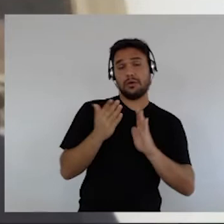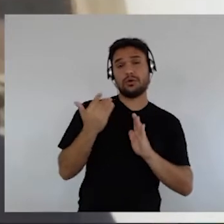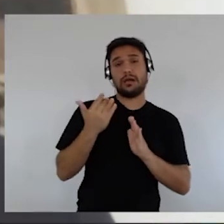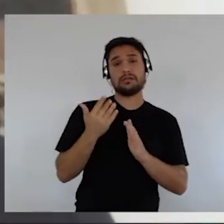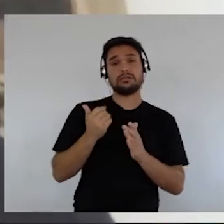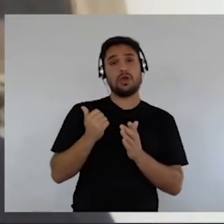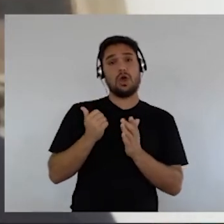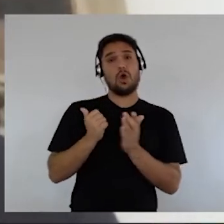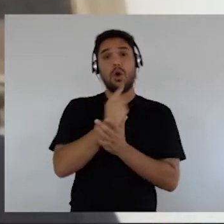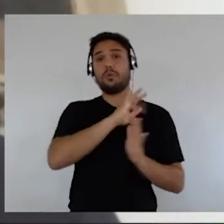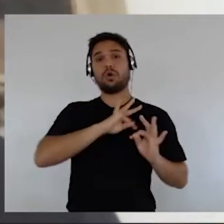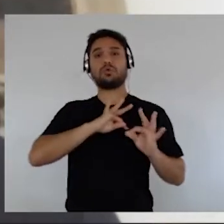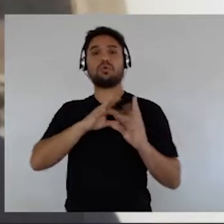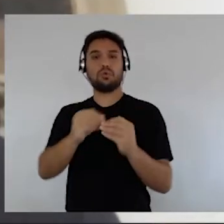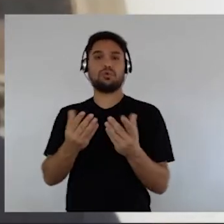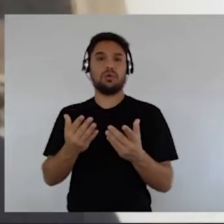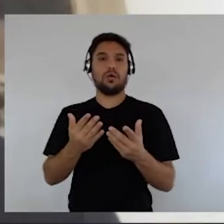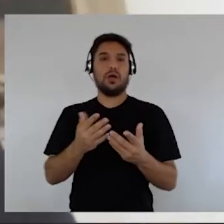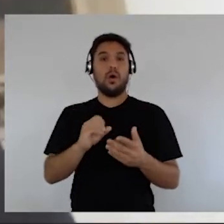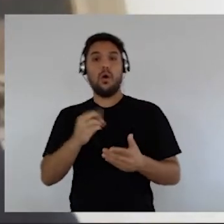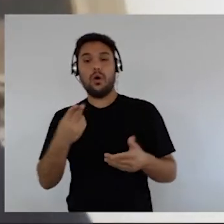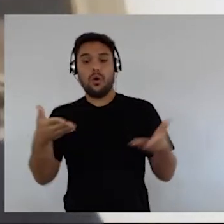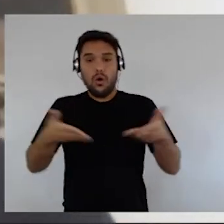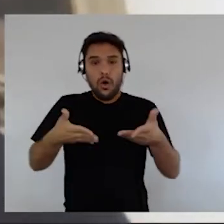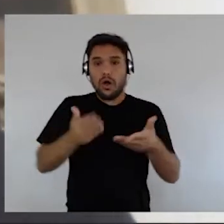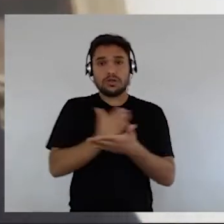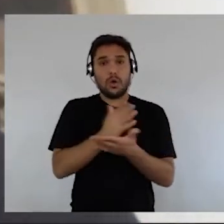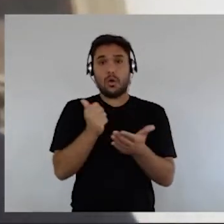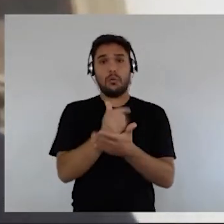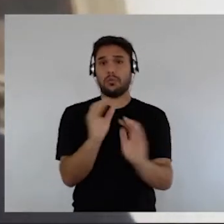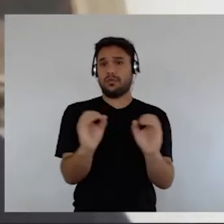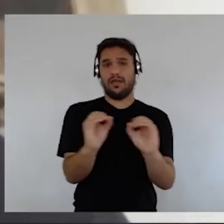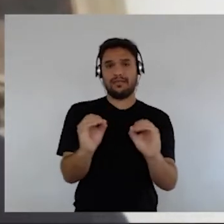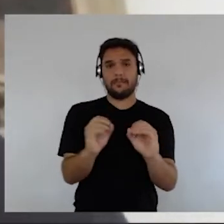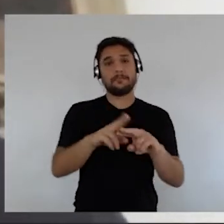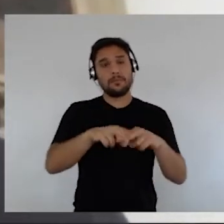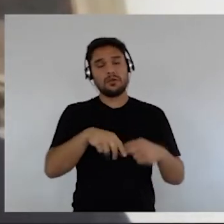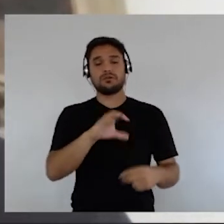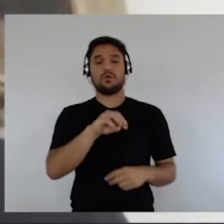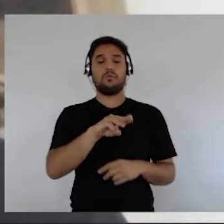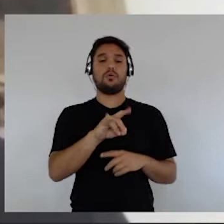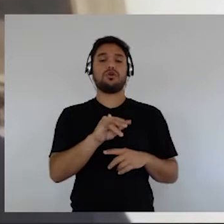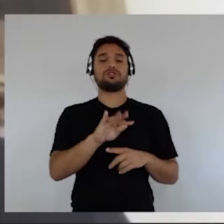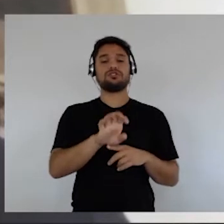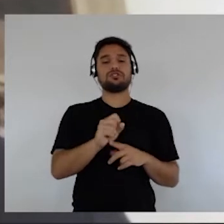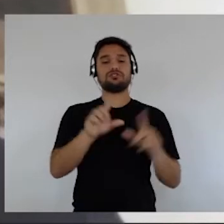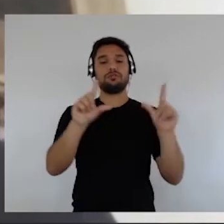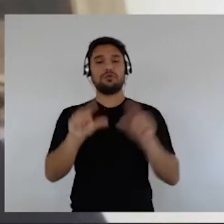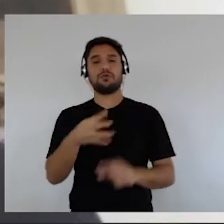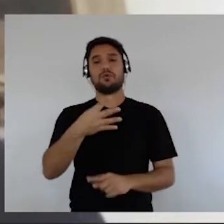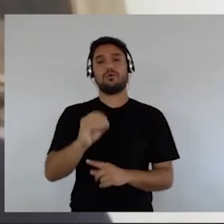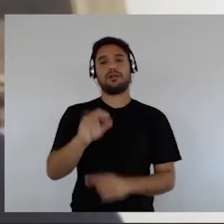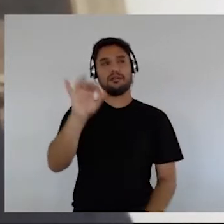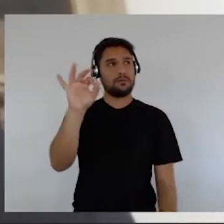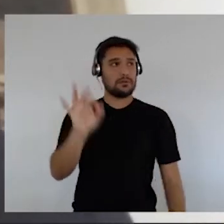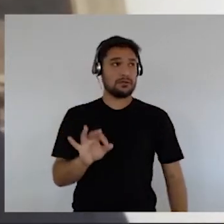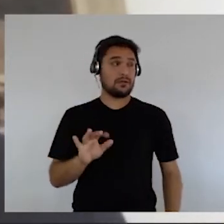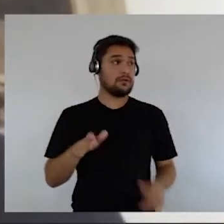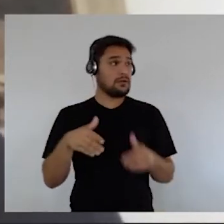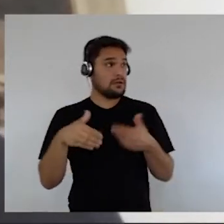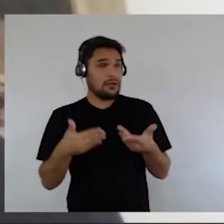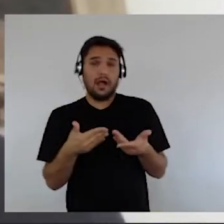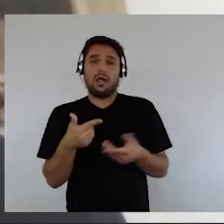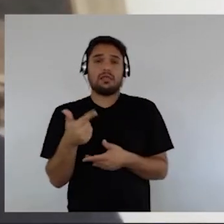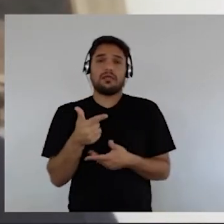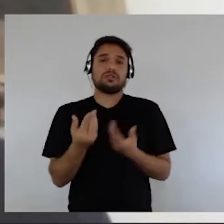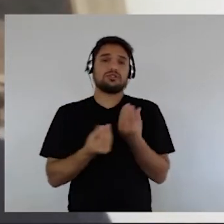zerar as compras. Em termos globais, a retração na aquisição da commodity diminuiu em mais de 40%. Assim sendo, não teria